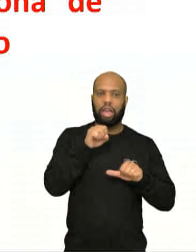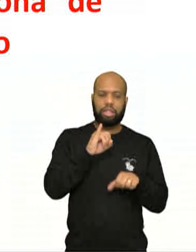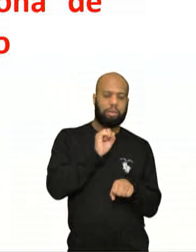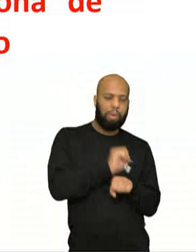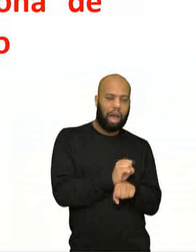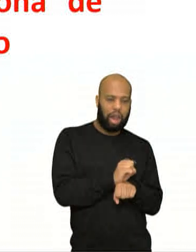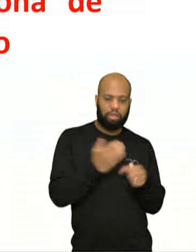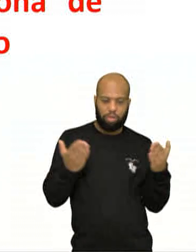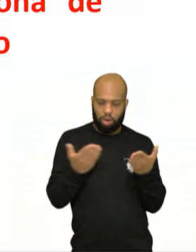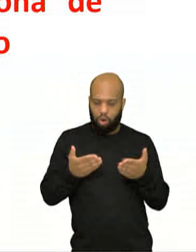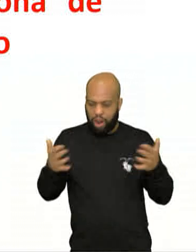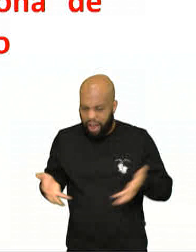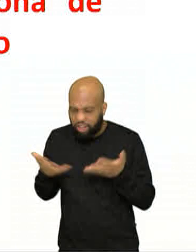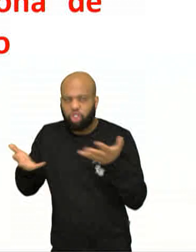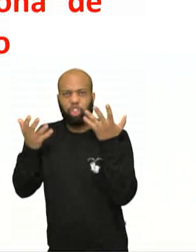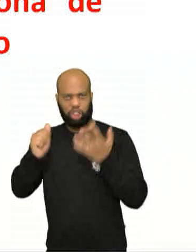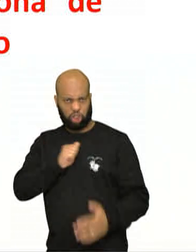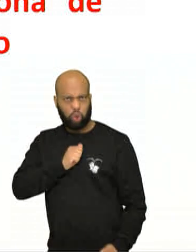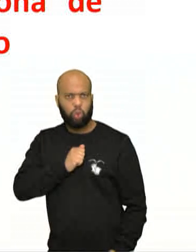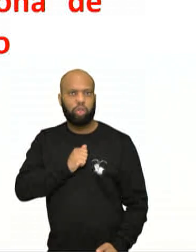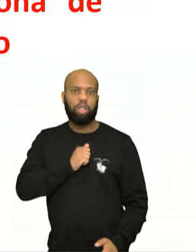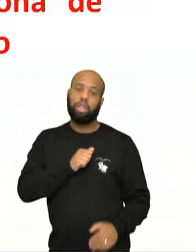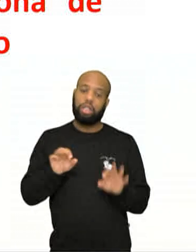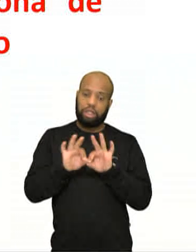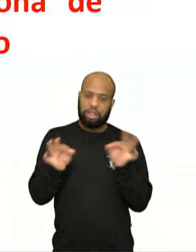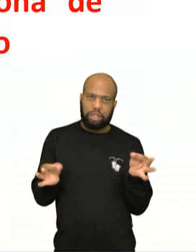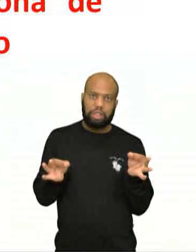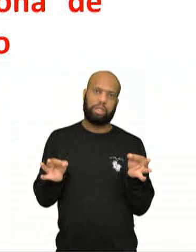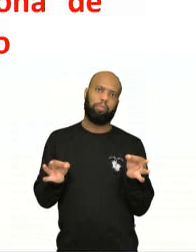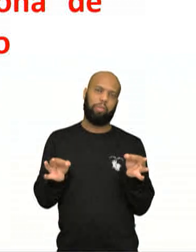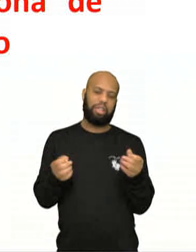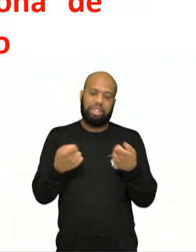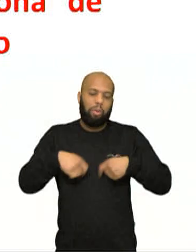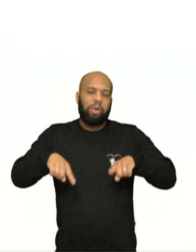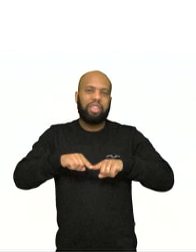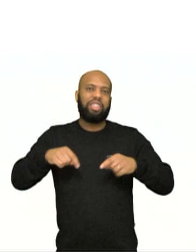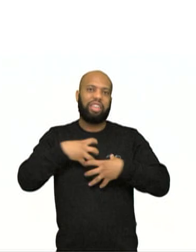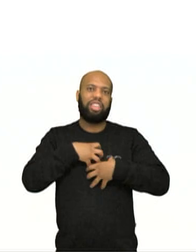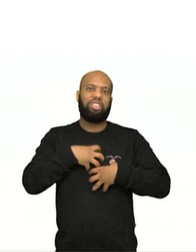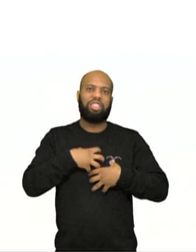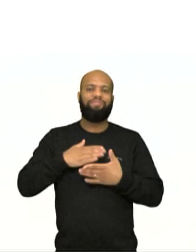algo simples. Não tem de ser algo que nos deixe desconfortável.